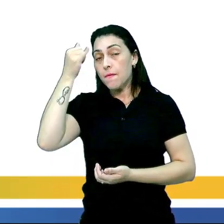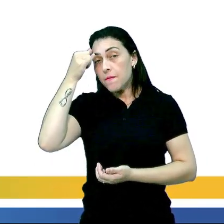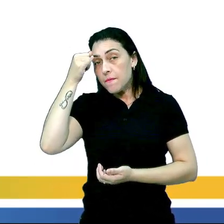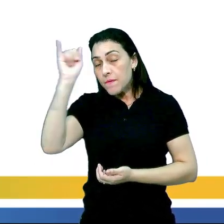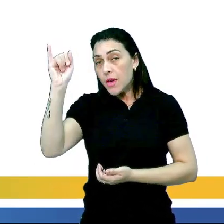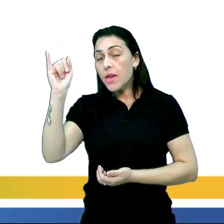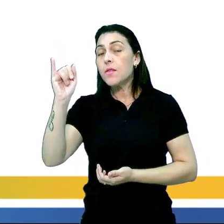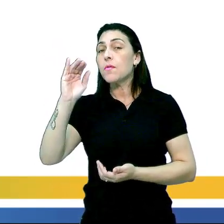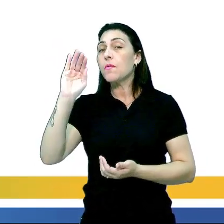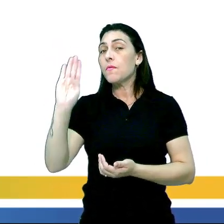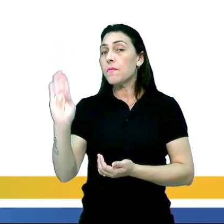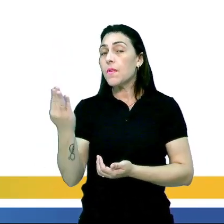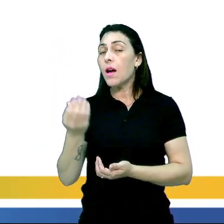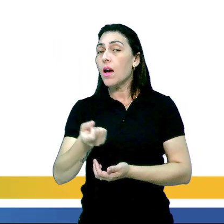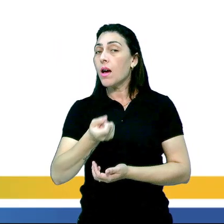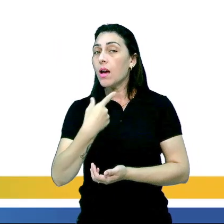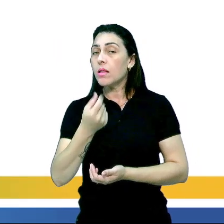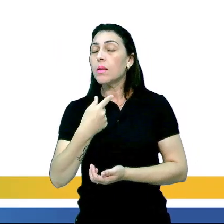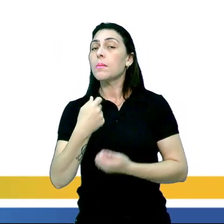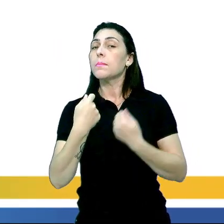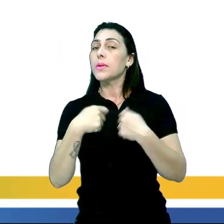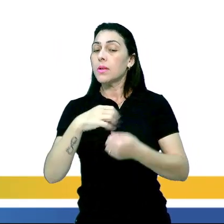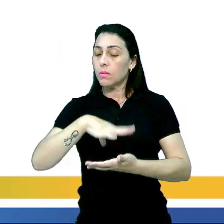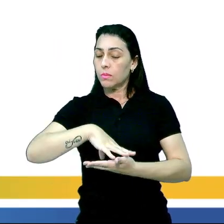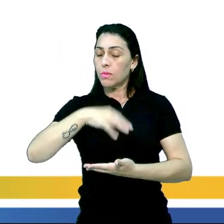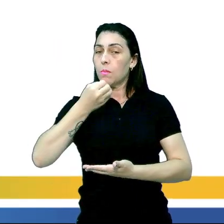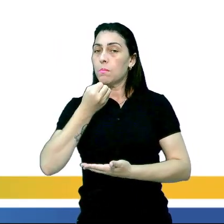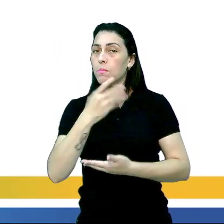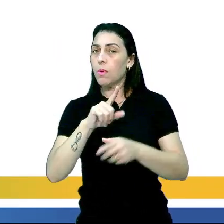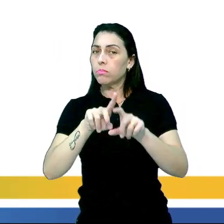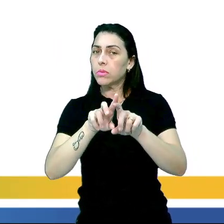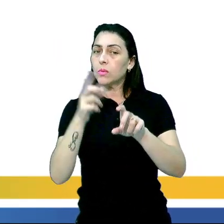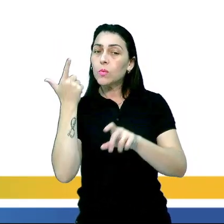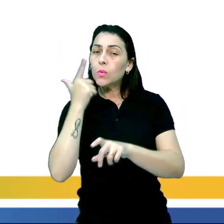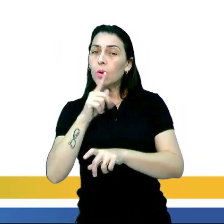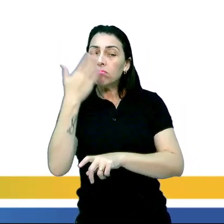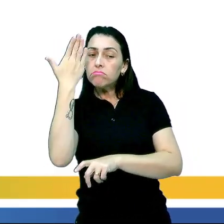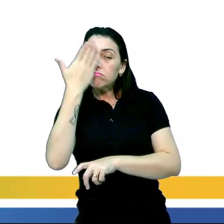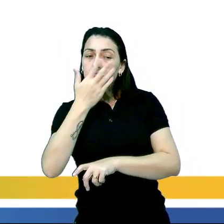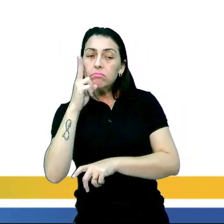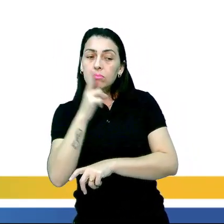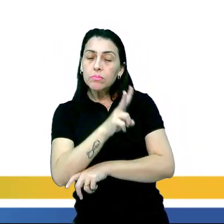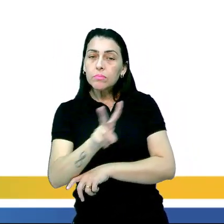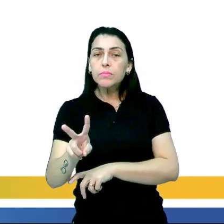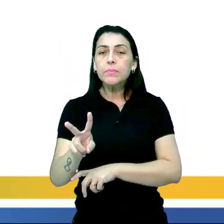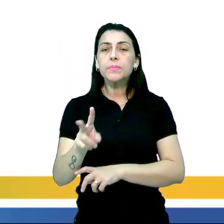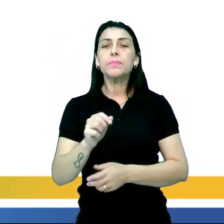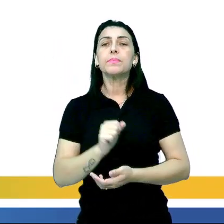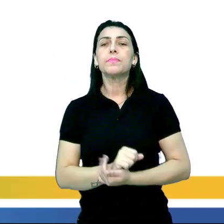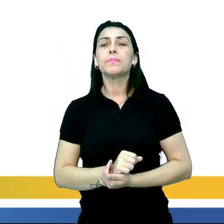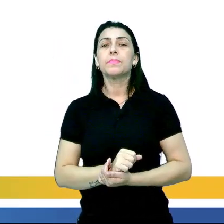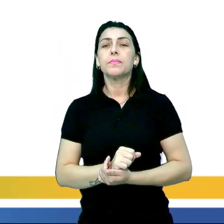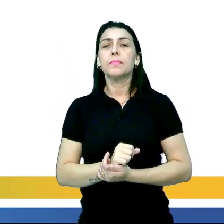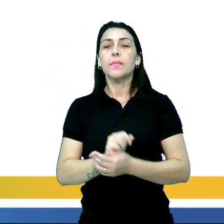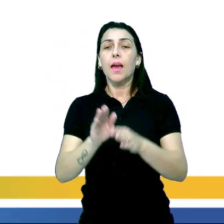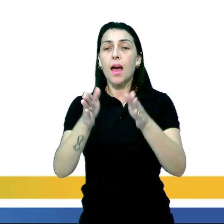uma falsificação, a impressão deve ser de boa qualidade. Você está observando isso também? A embalagem deve